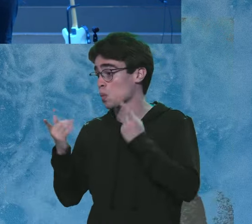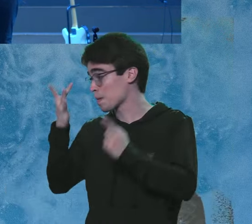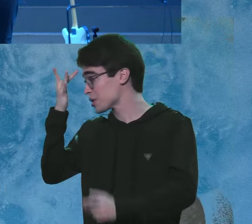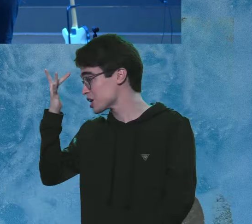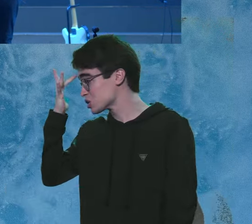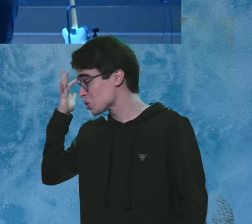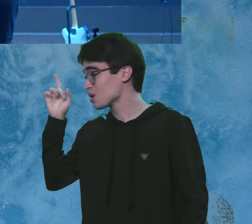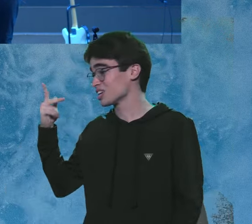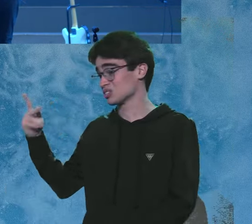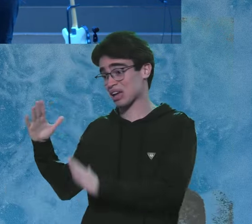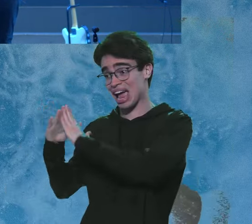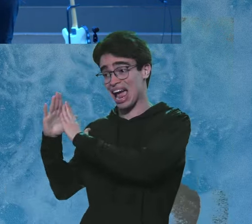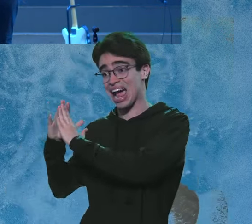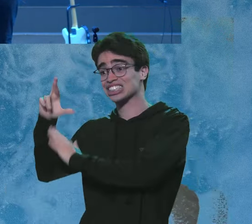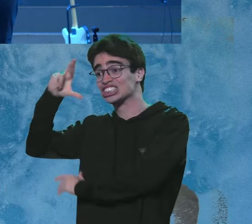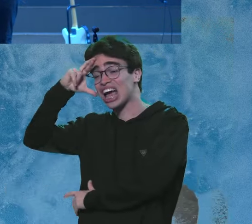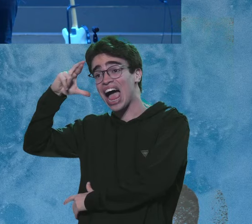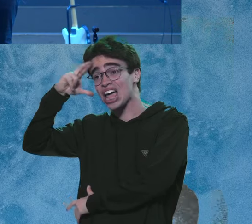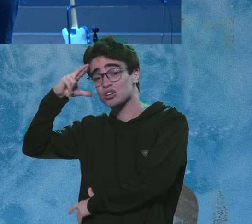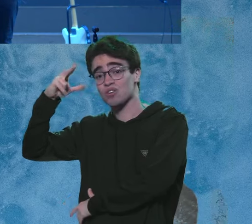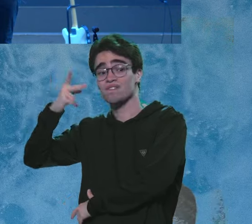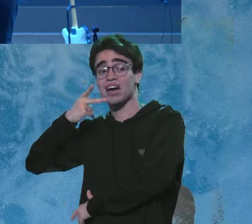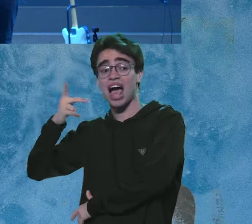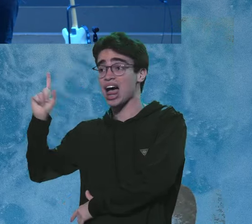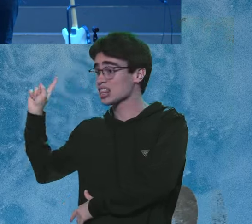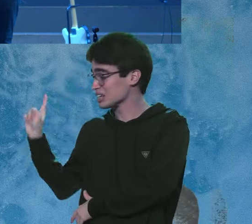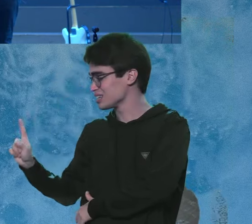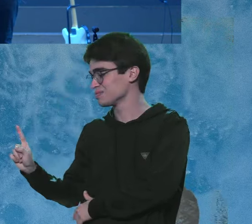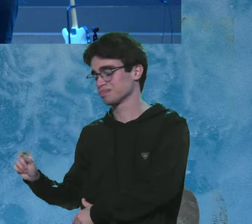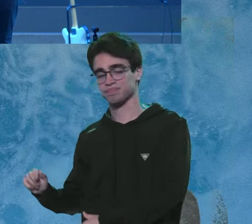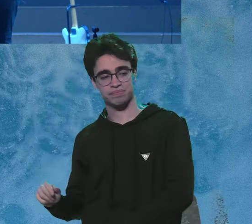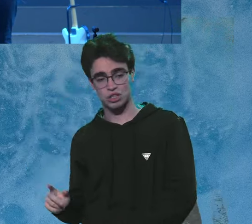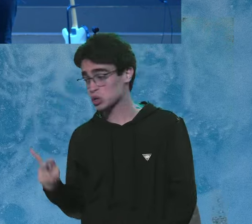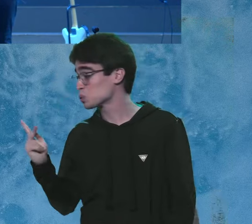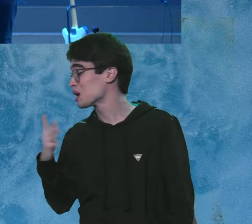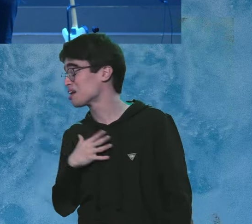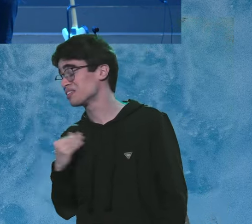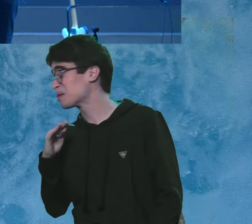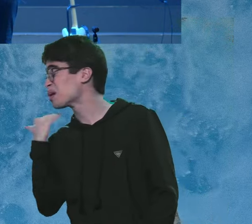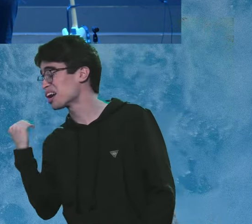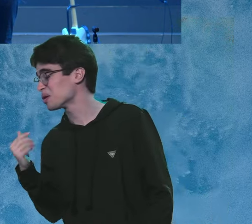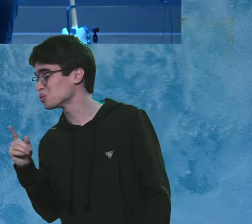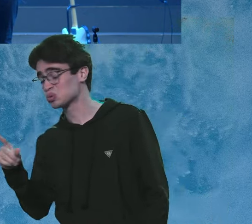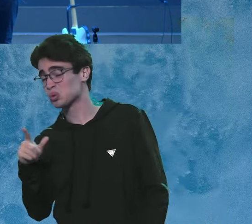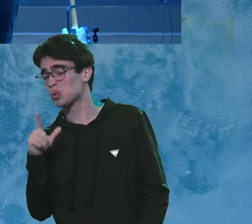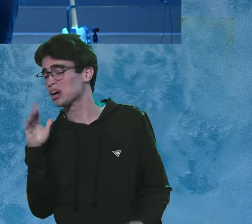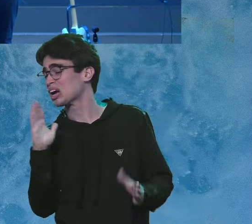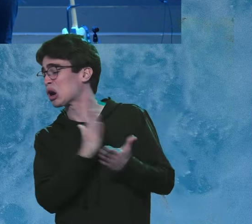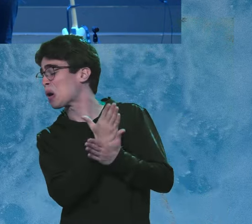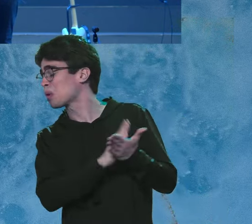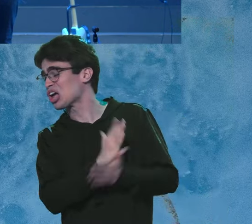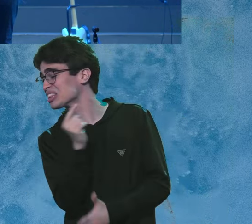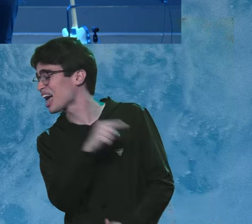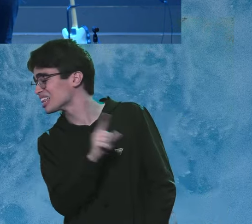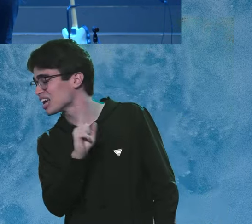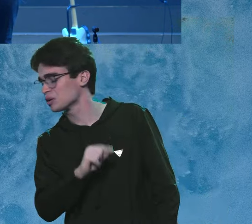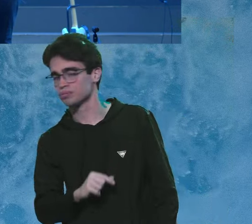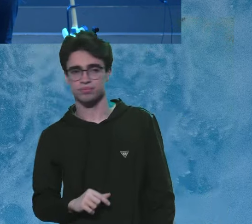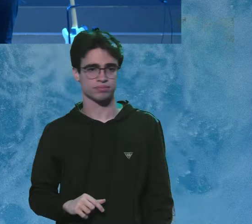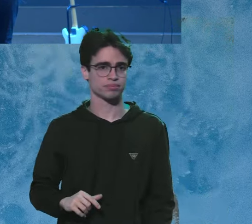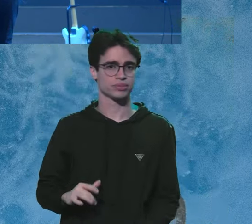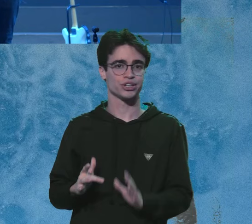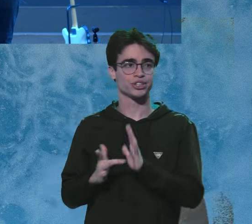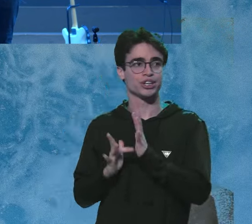Jairo, líder da sinagoga, e disseram: a tua filha morreu. Por que ainda incomodas o mestre? Jesus, porém, ignorou